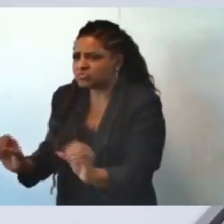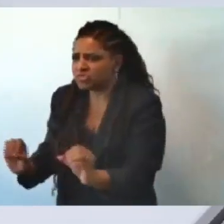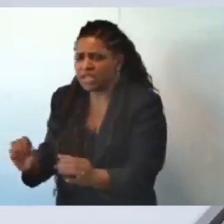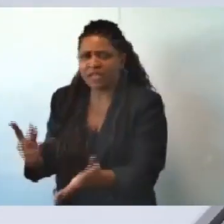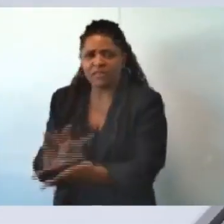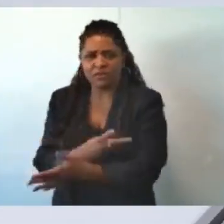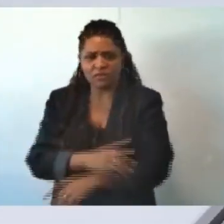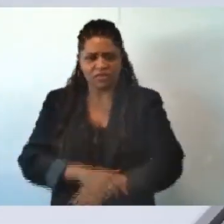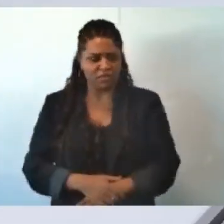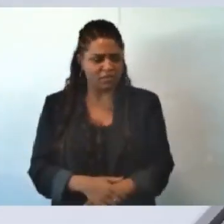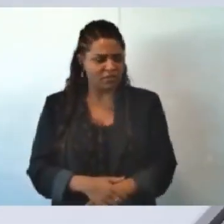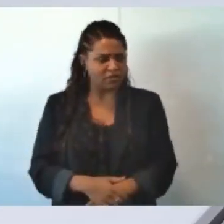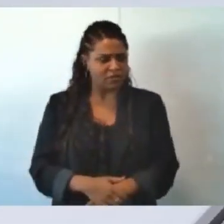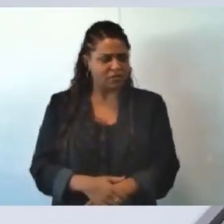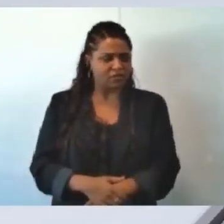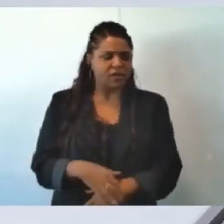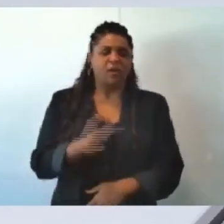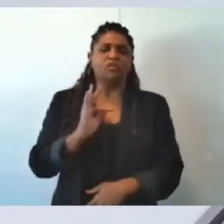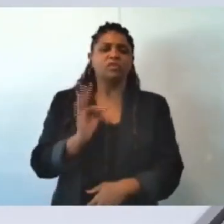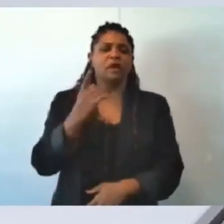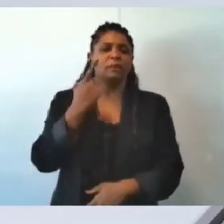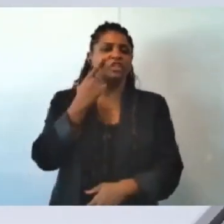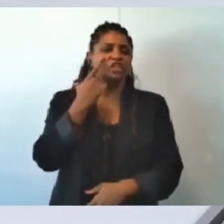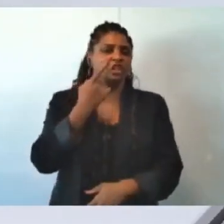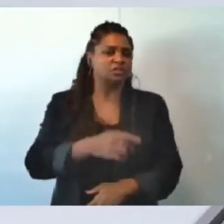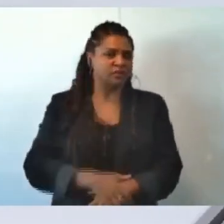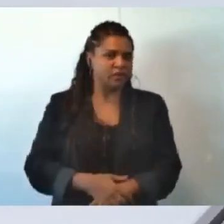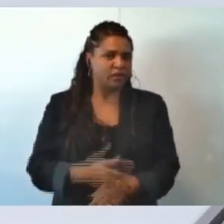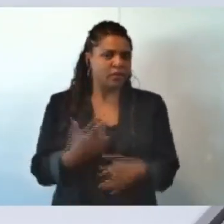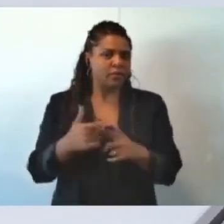vendo que tem problema. Né? Obrigado.